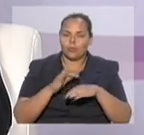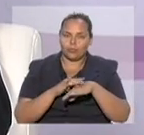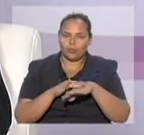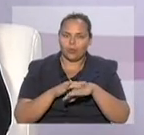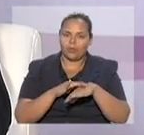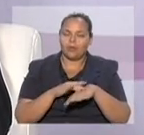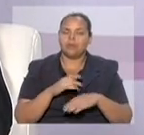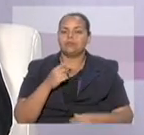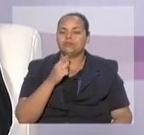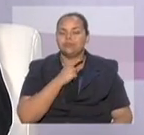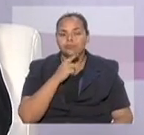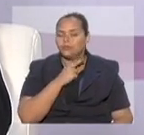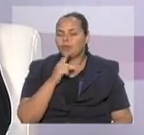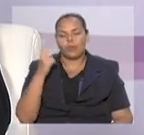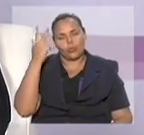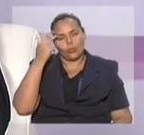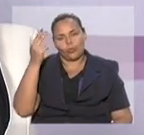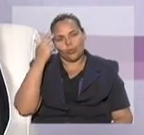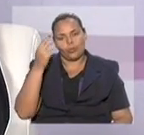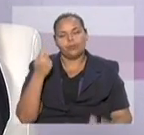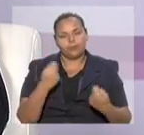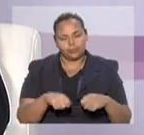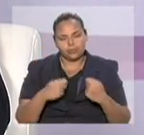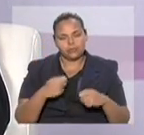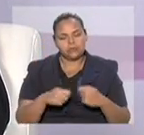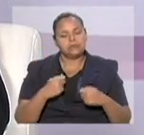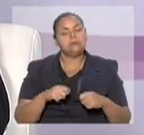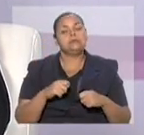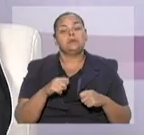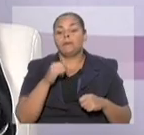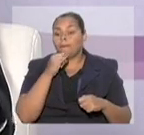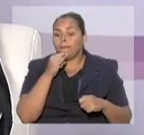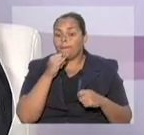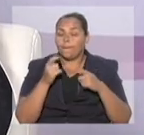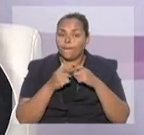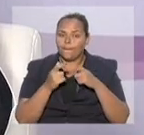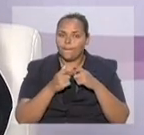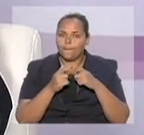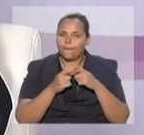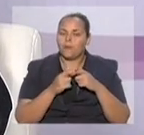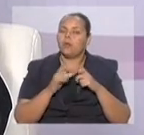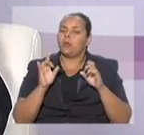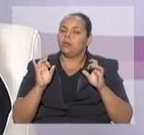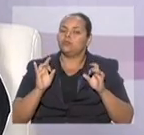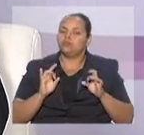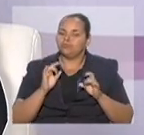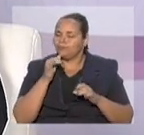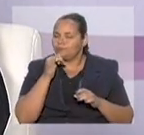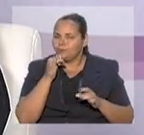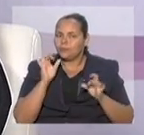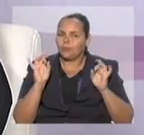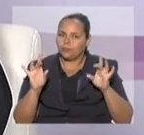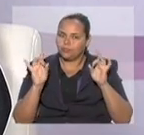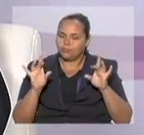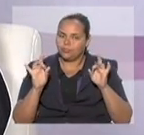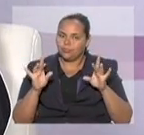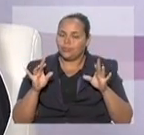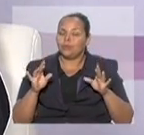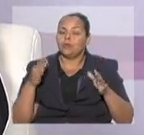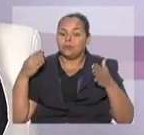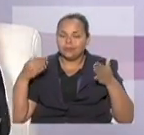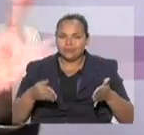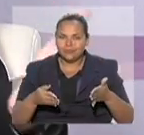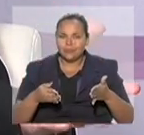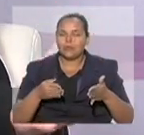são raras, elas não são comuns, então você precisa de especialização. Então os pacientes precisam ir para um local onde é que se tem